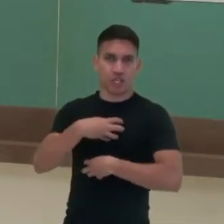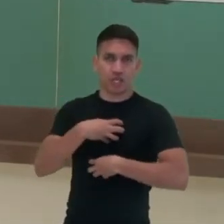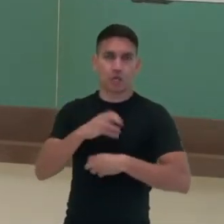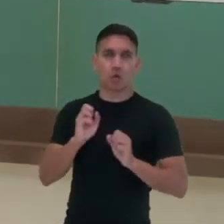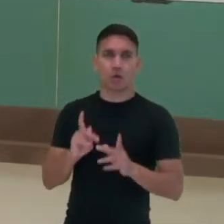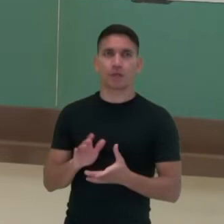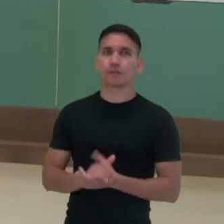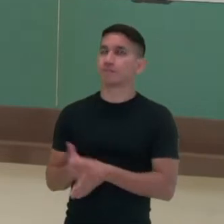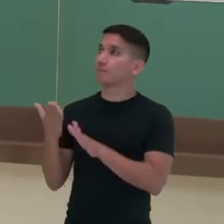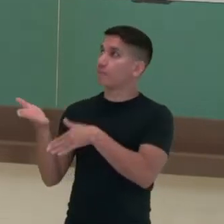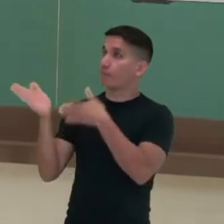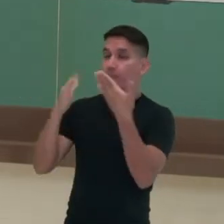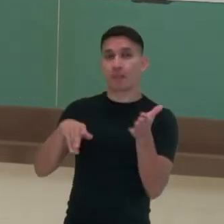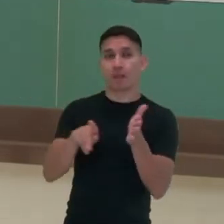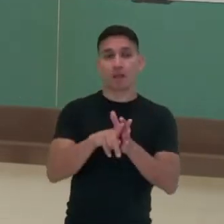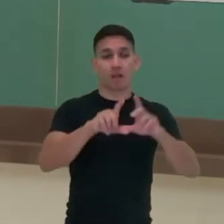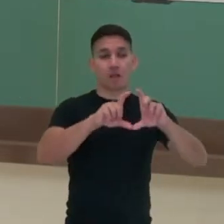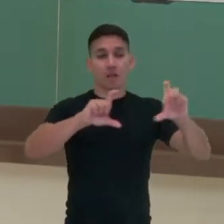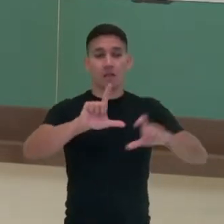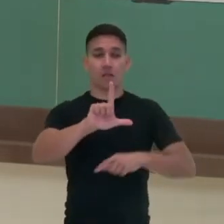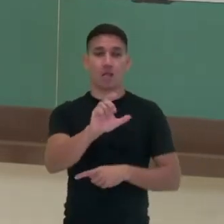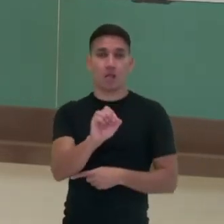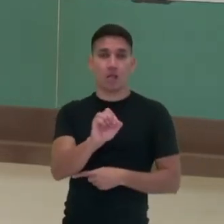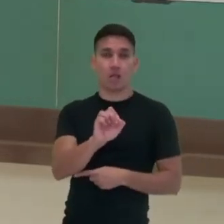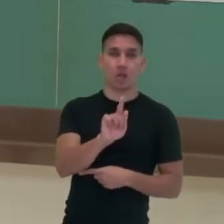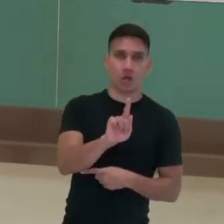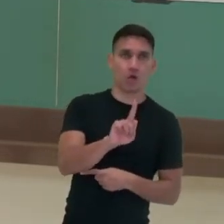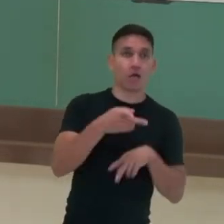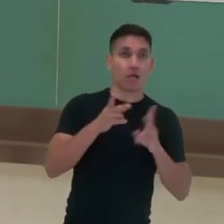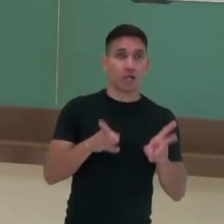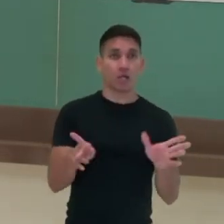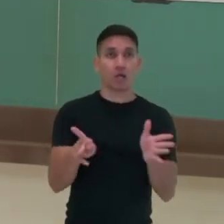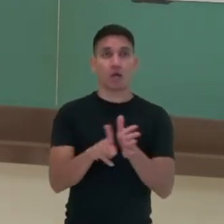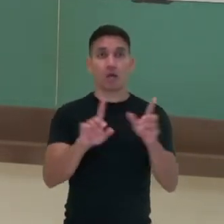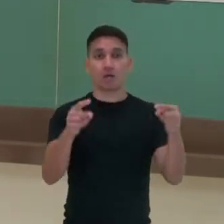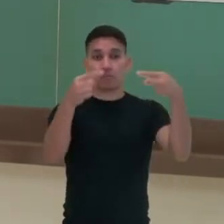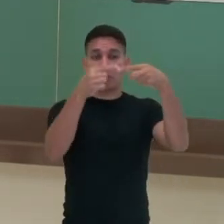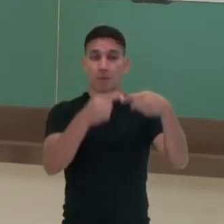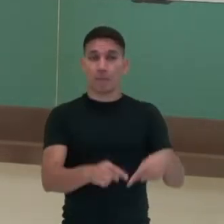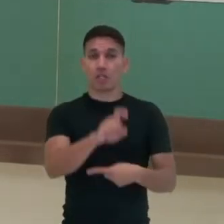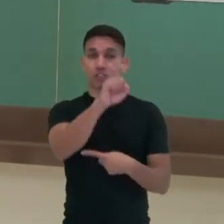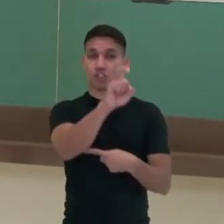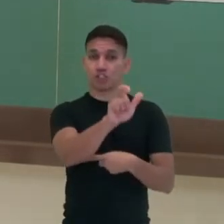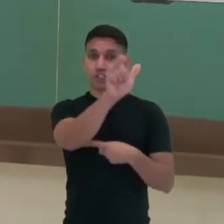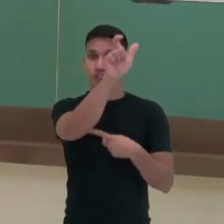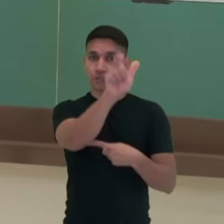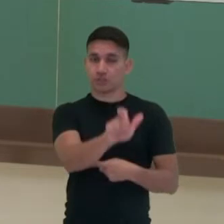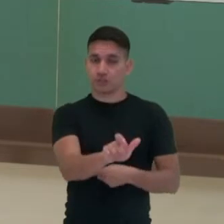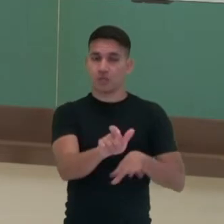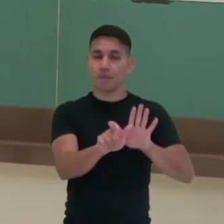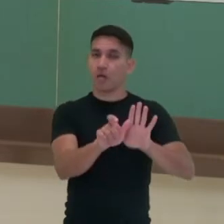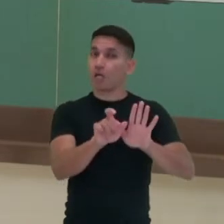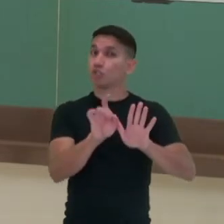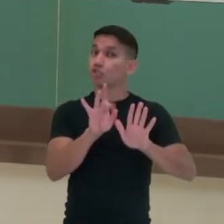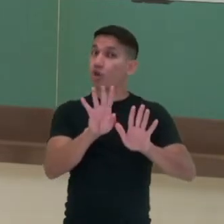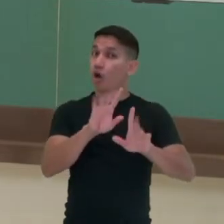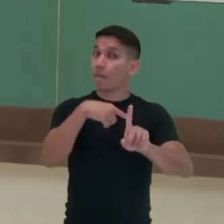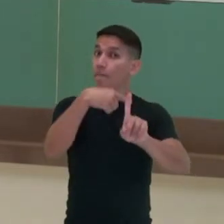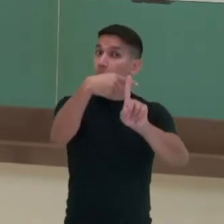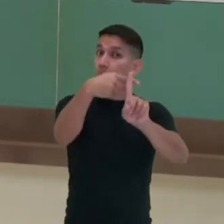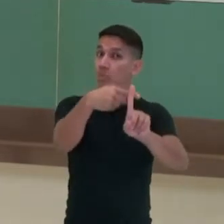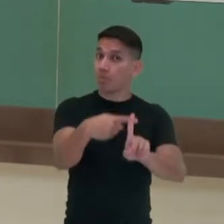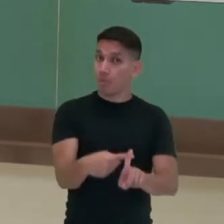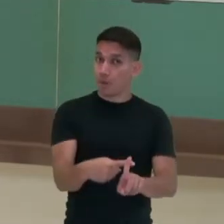E aí vamos para a logarítmica, ó. Então, novamente, aqui vou jogar alguns valores para x só positivo, mas alguns